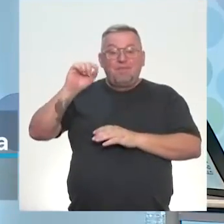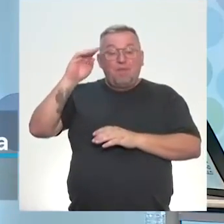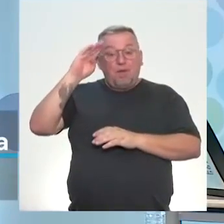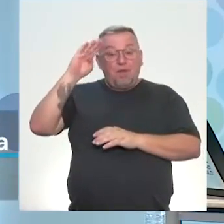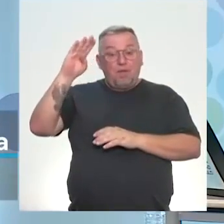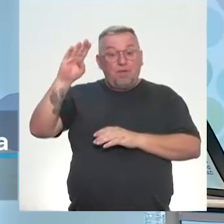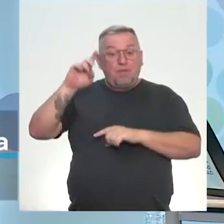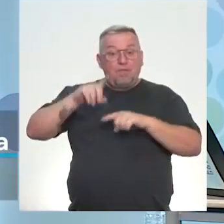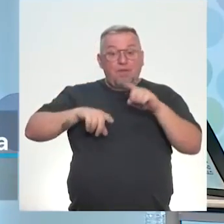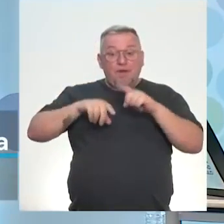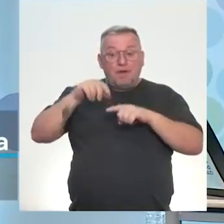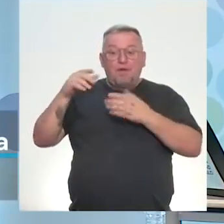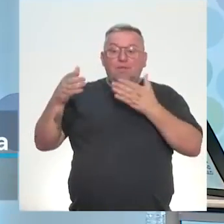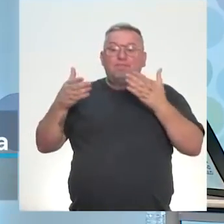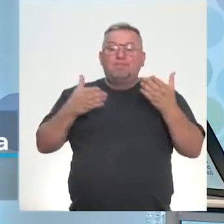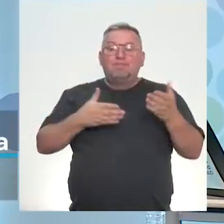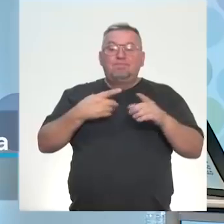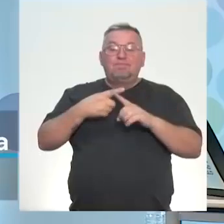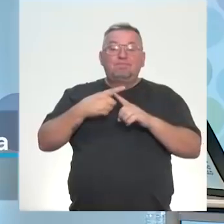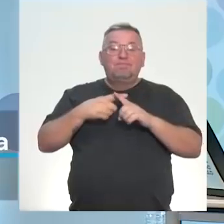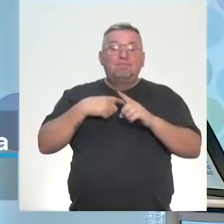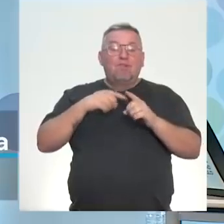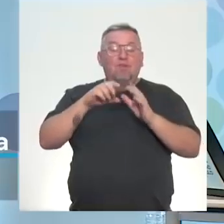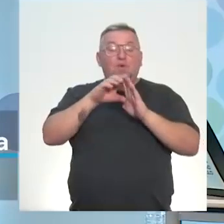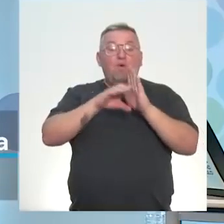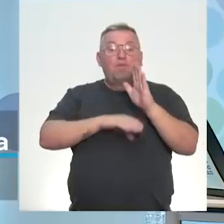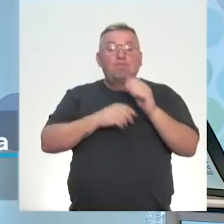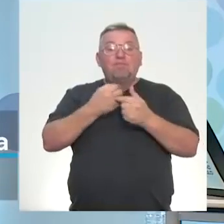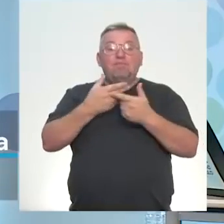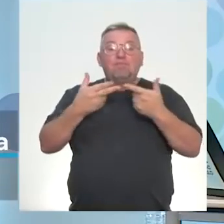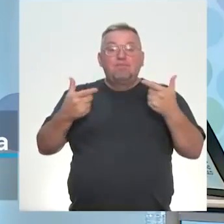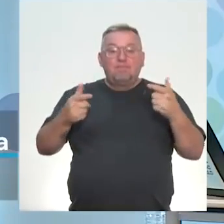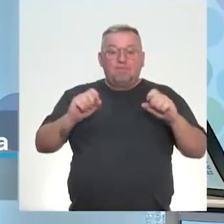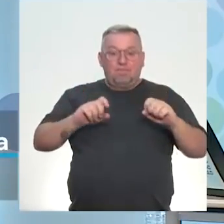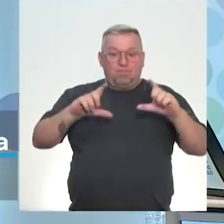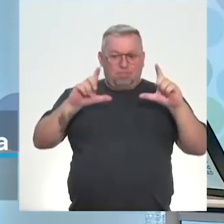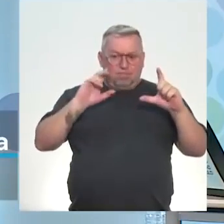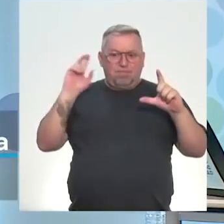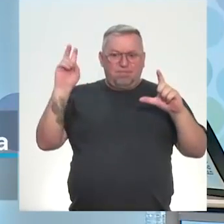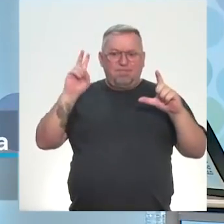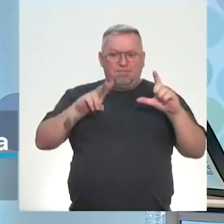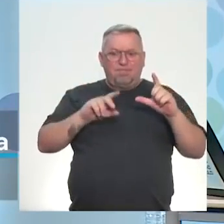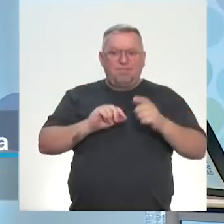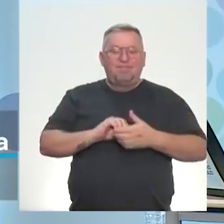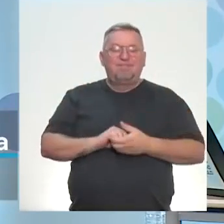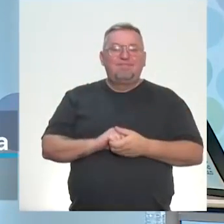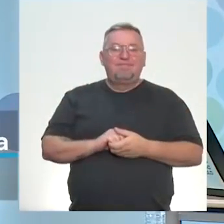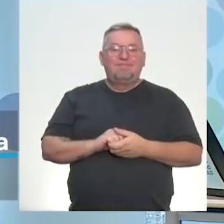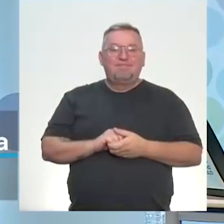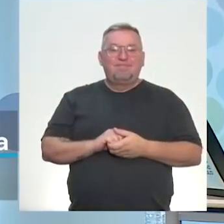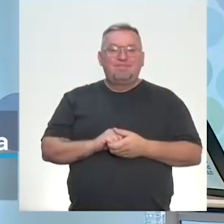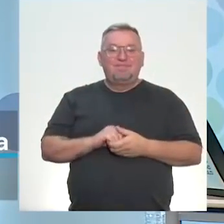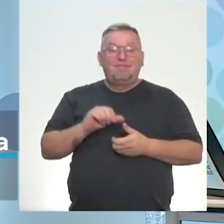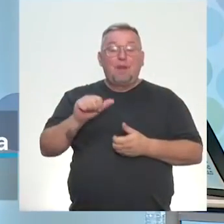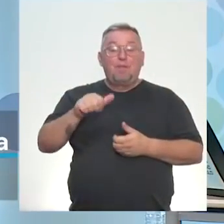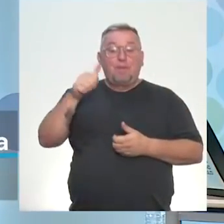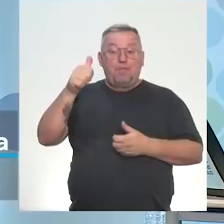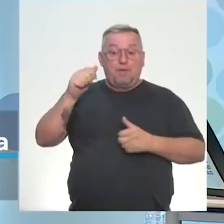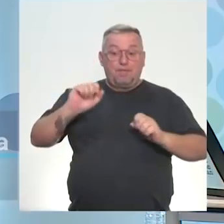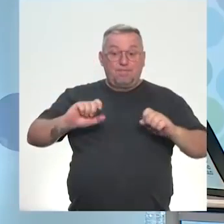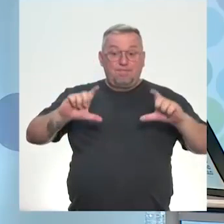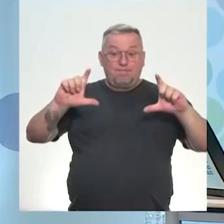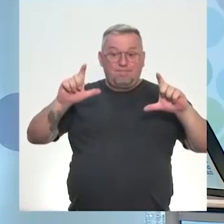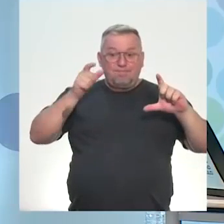material traz essa ideia. Então eu vou classificar algumas coisas quanto às figuras que estão aí apresentadas para vocês, beleza? A primeira figura, se